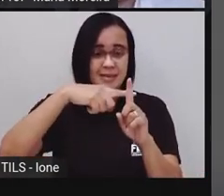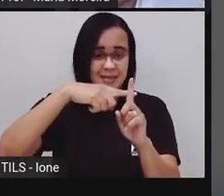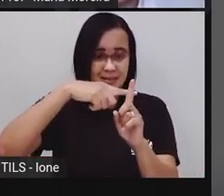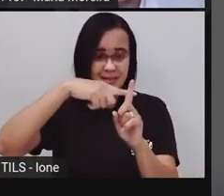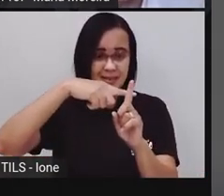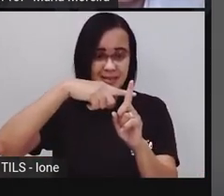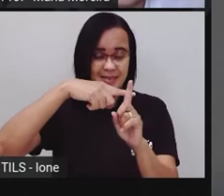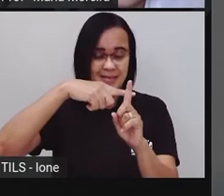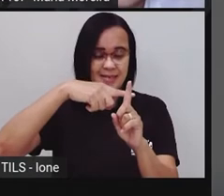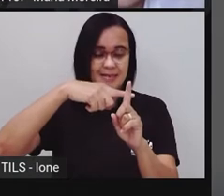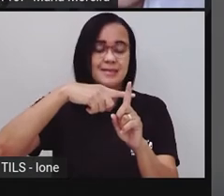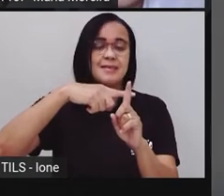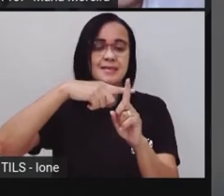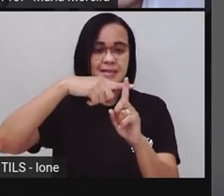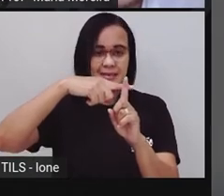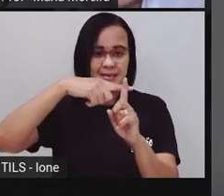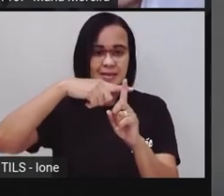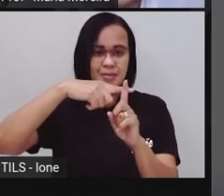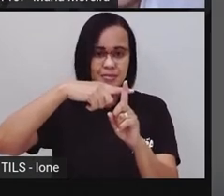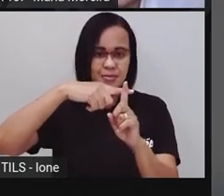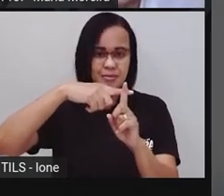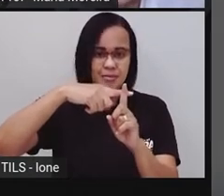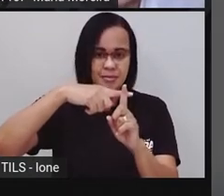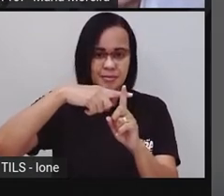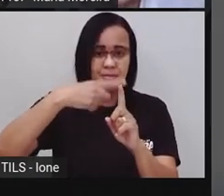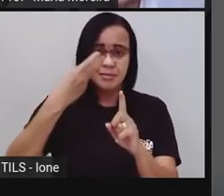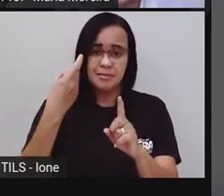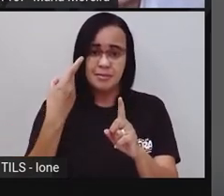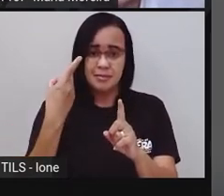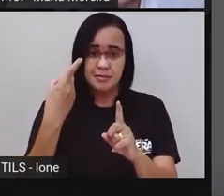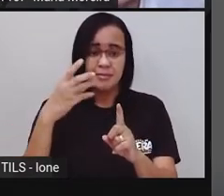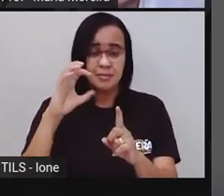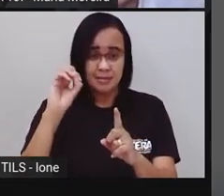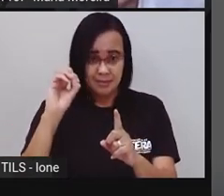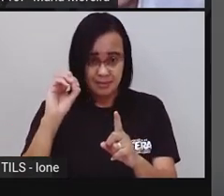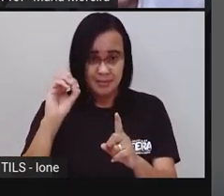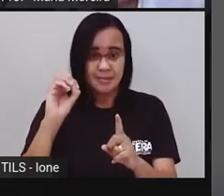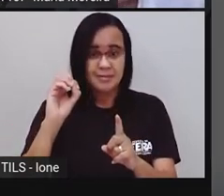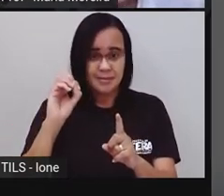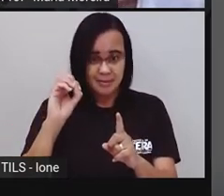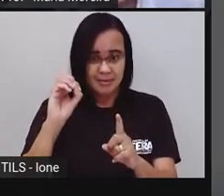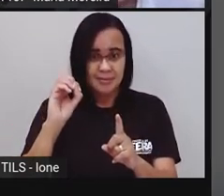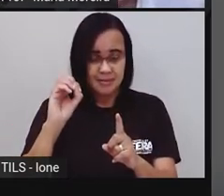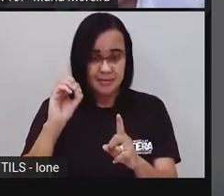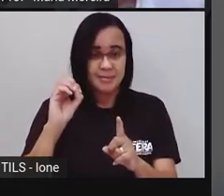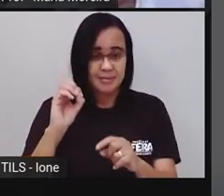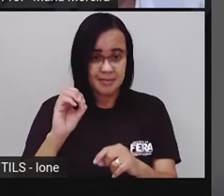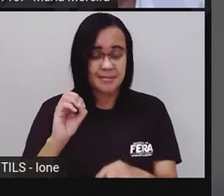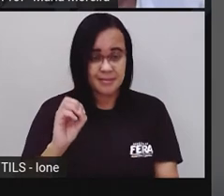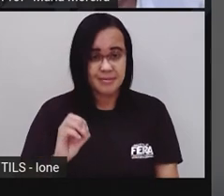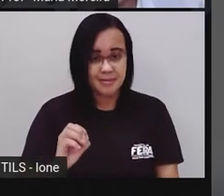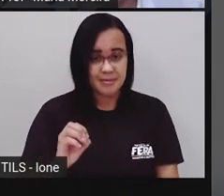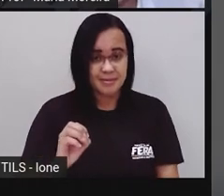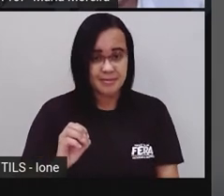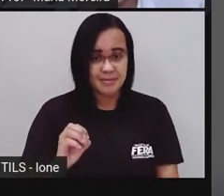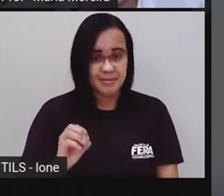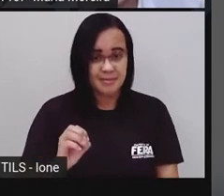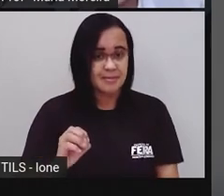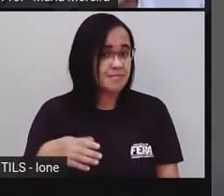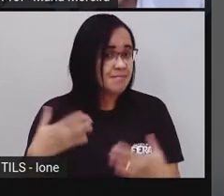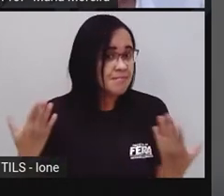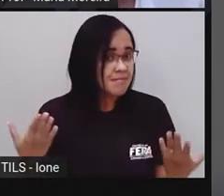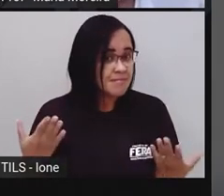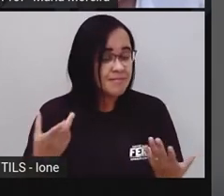aqui os 10 mais ó mais 10 10 + 10